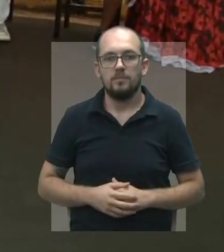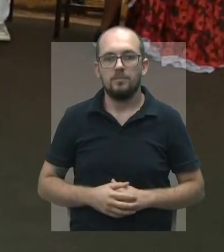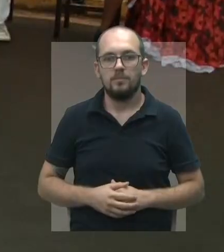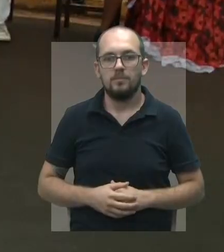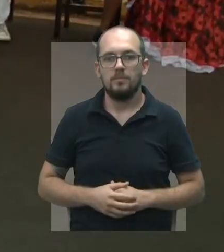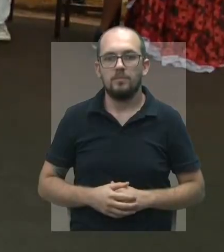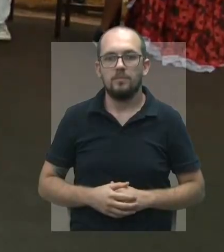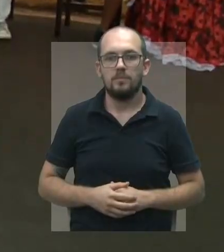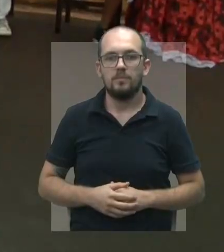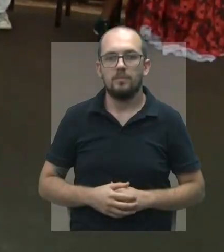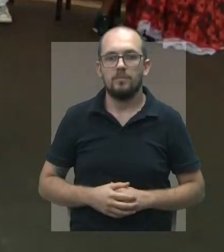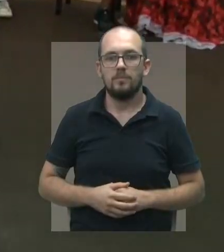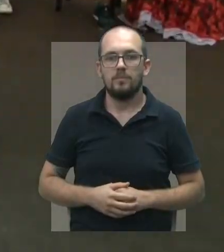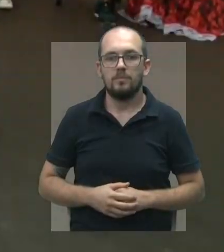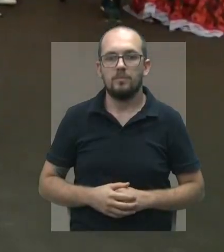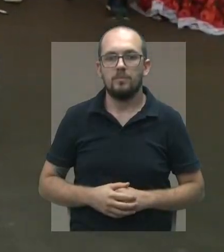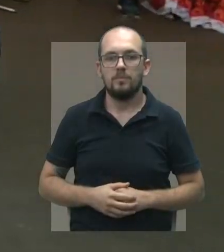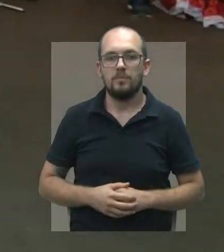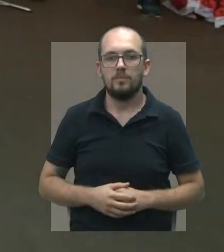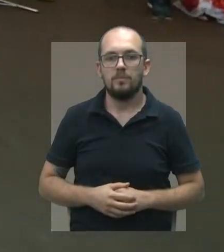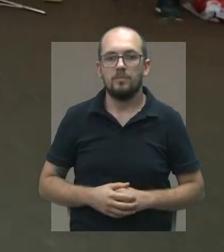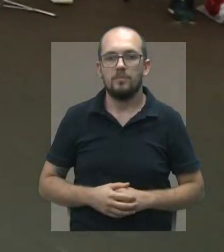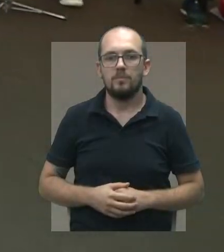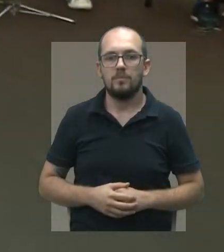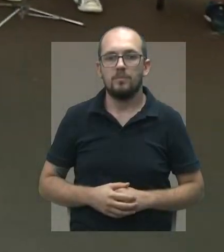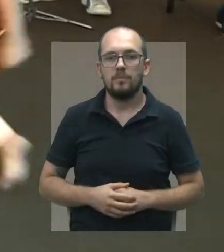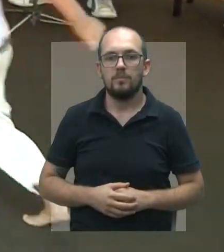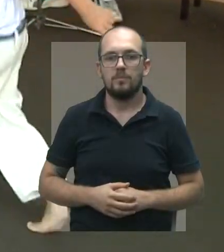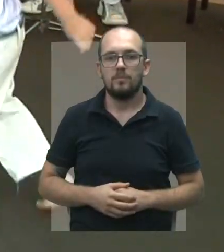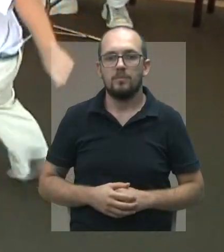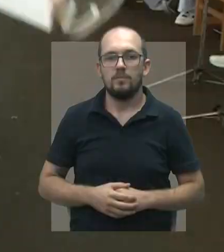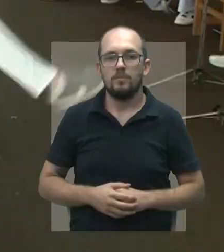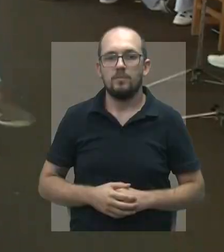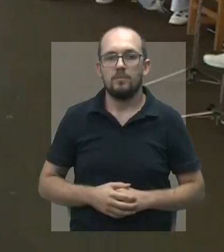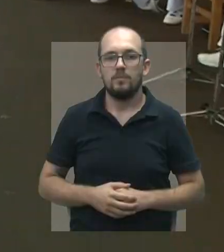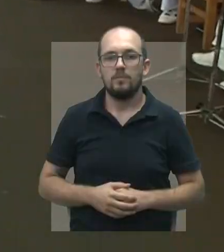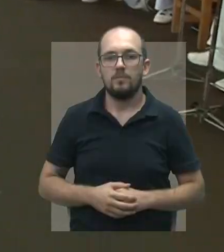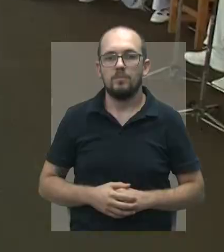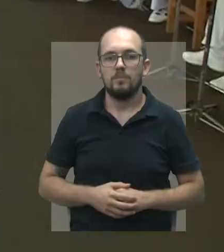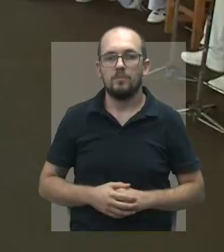Paranauê, Paranauê, Paranauê.